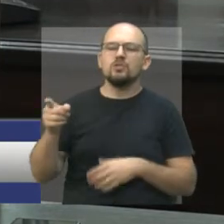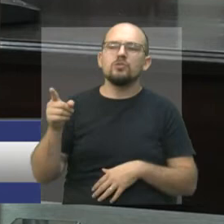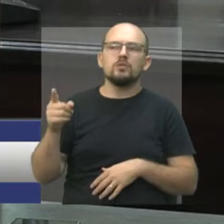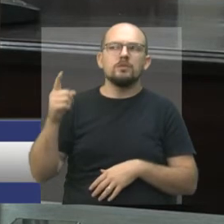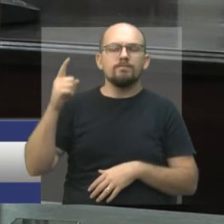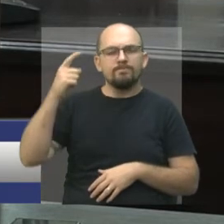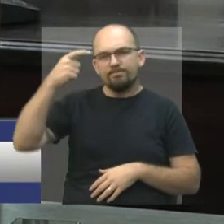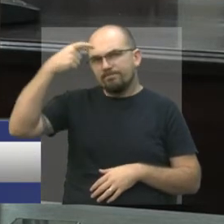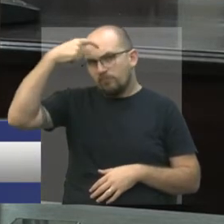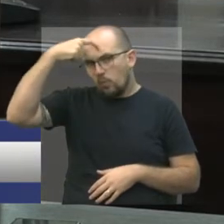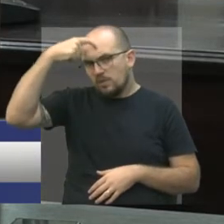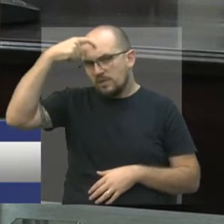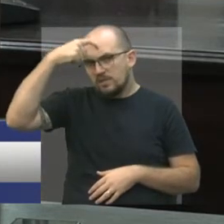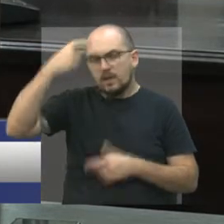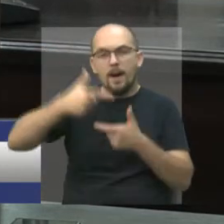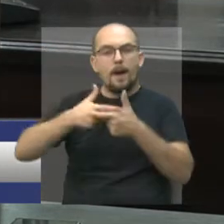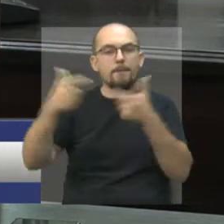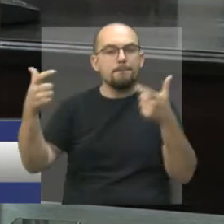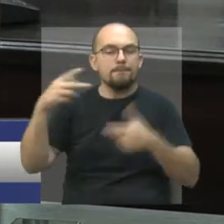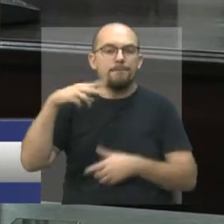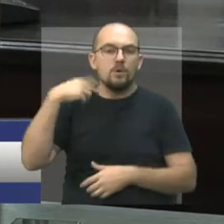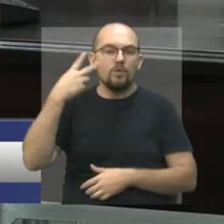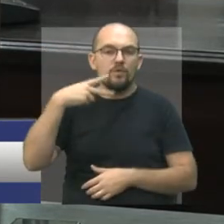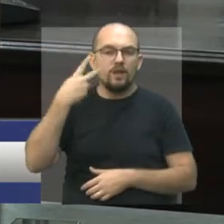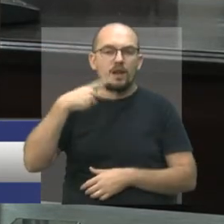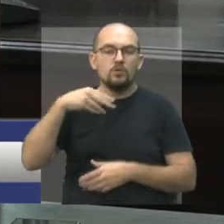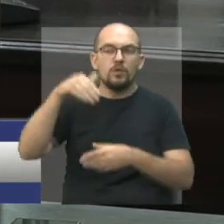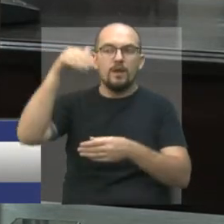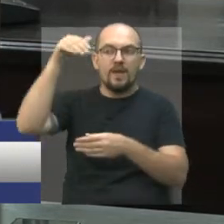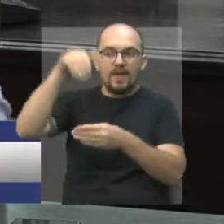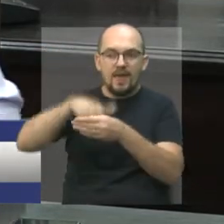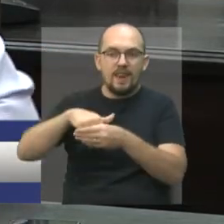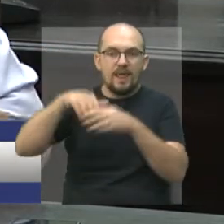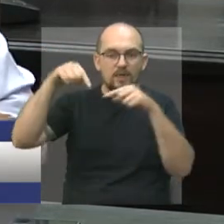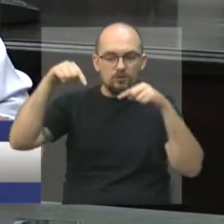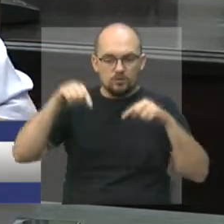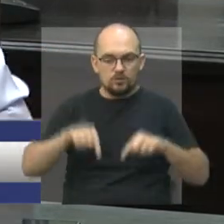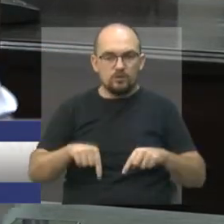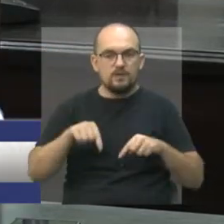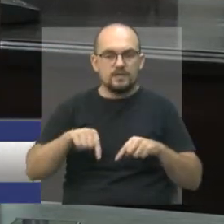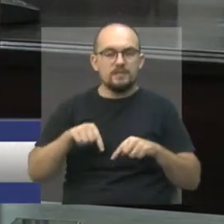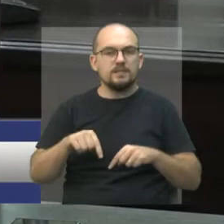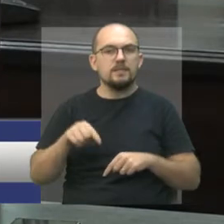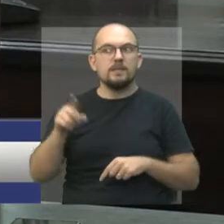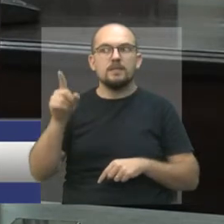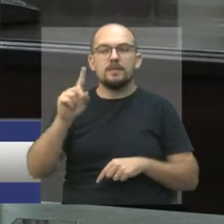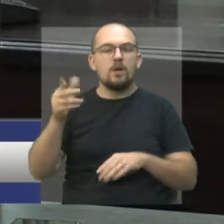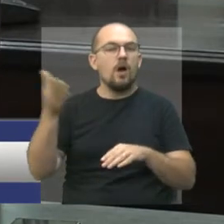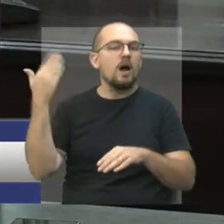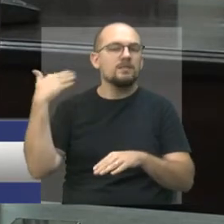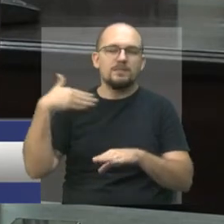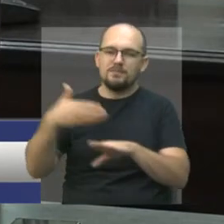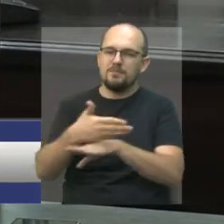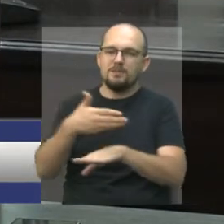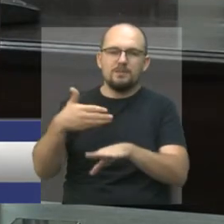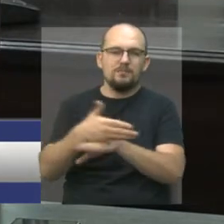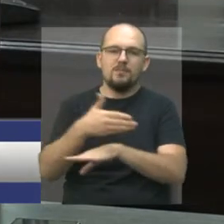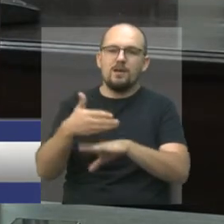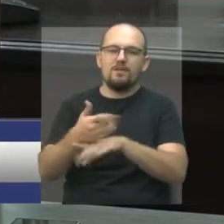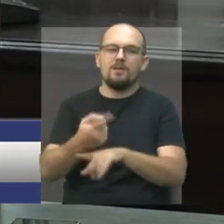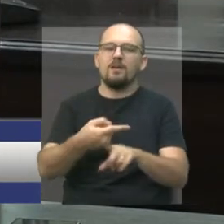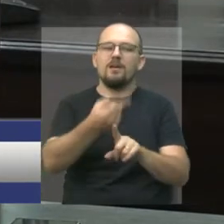dos senhores vereadores que foram eleitos para este mandato, não participavam da administração